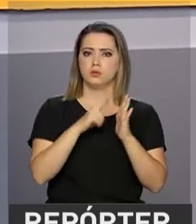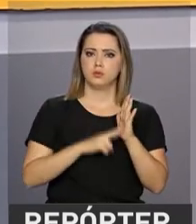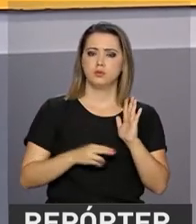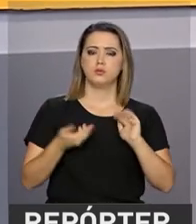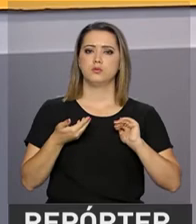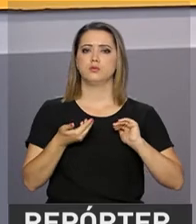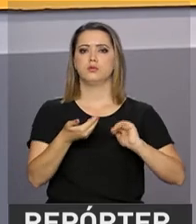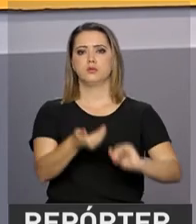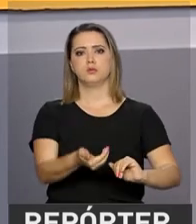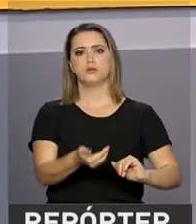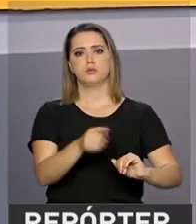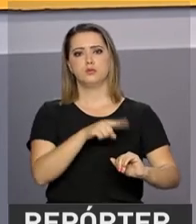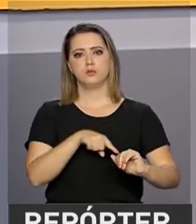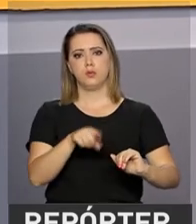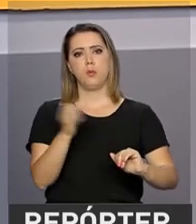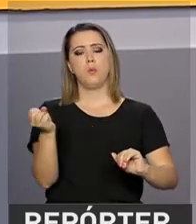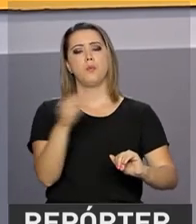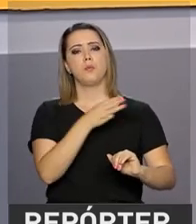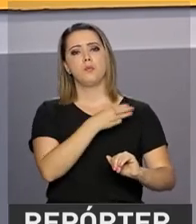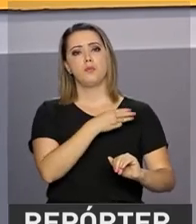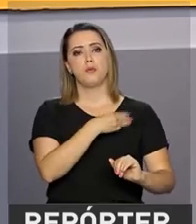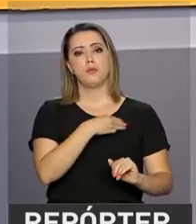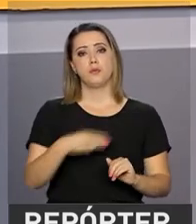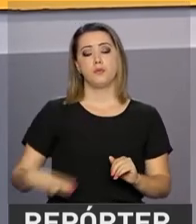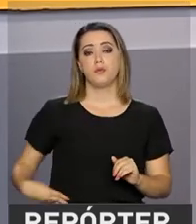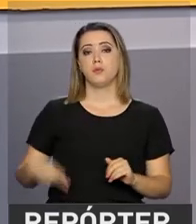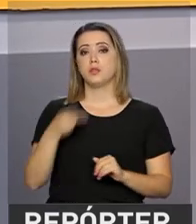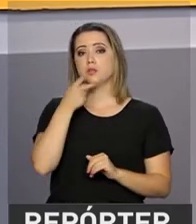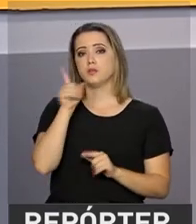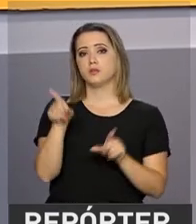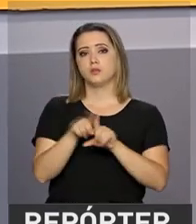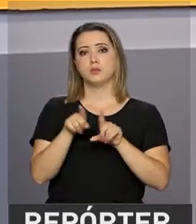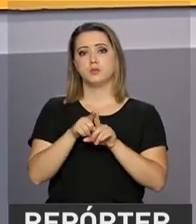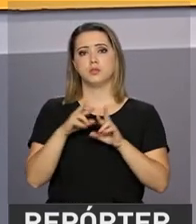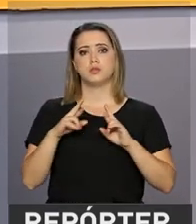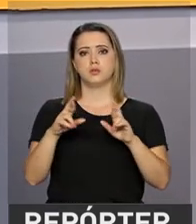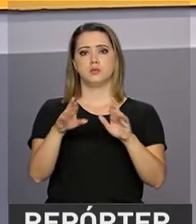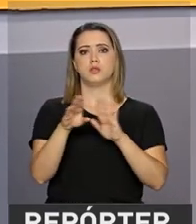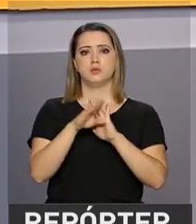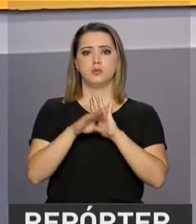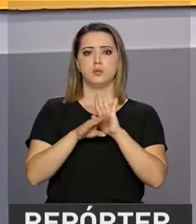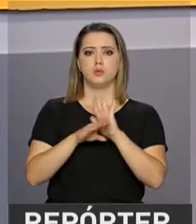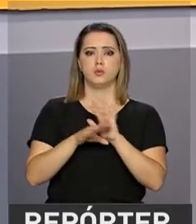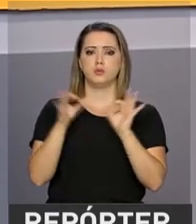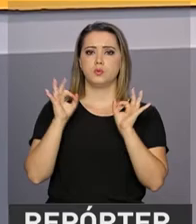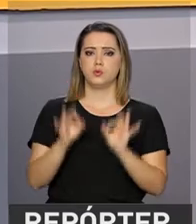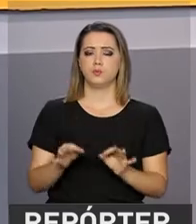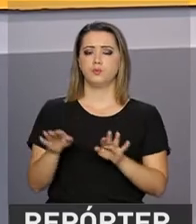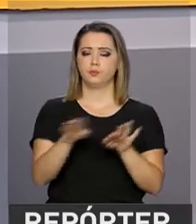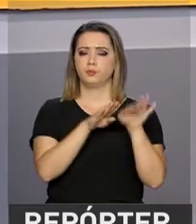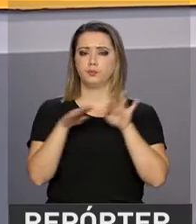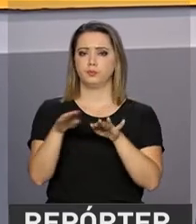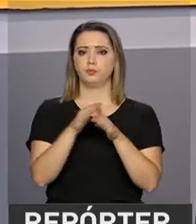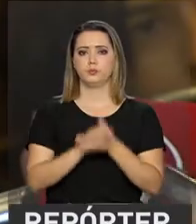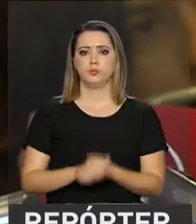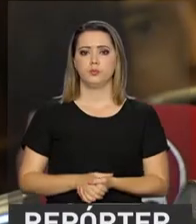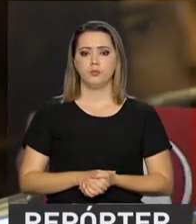pela Comissão Mista do Congresso. Henrique Meirelles disse que espera um programa mais justo e equilibrado.